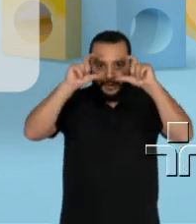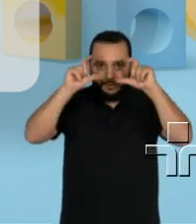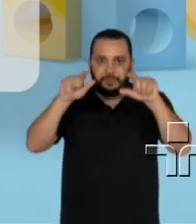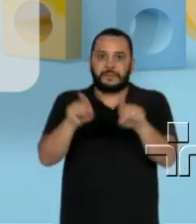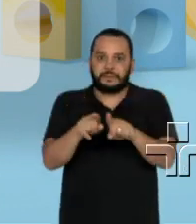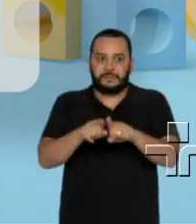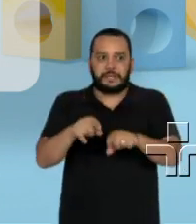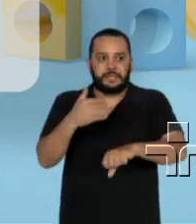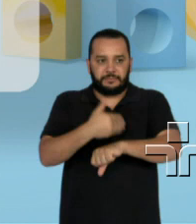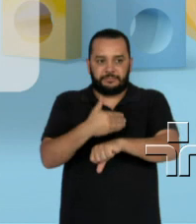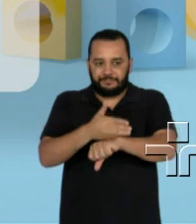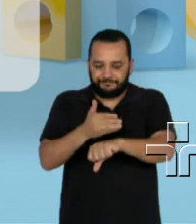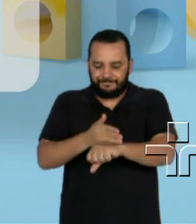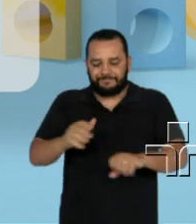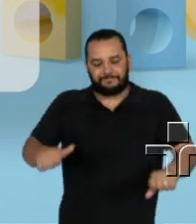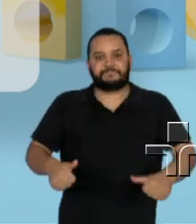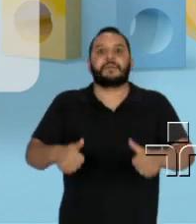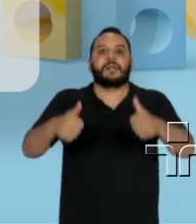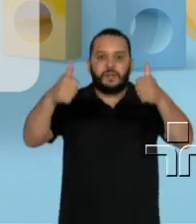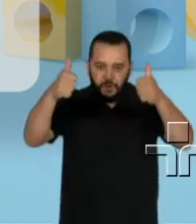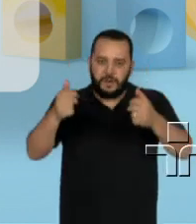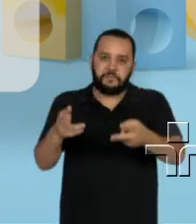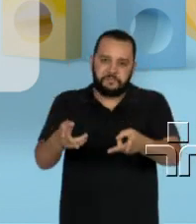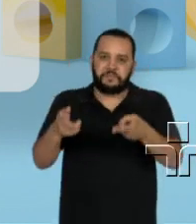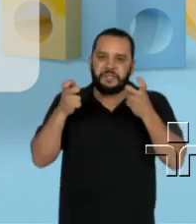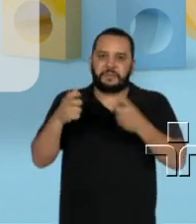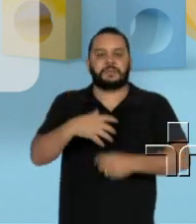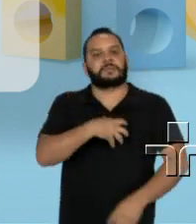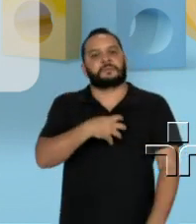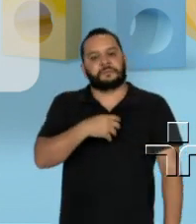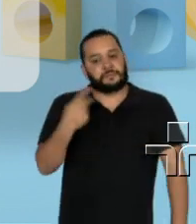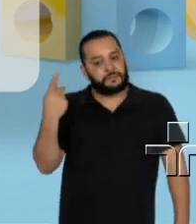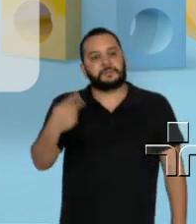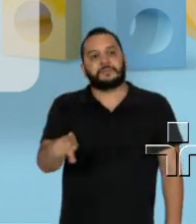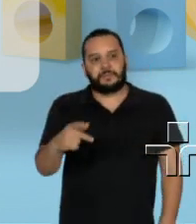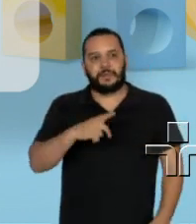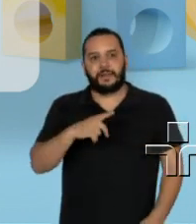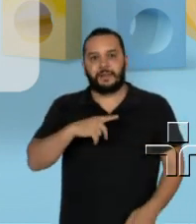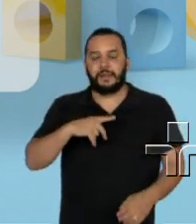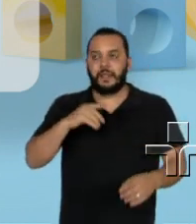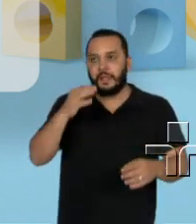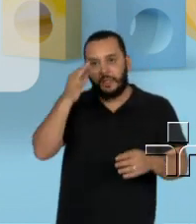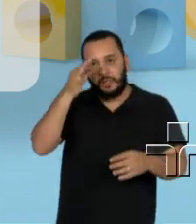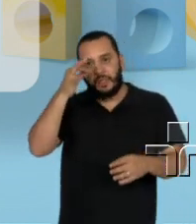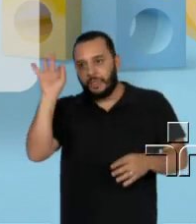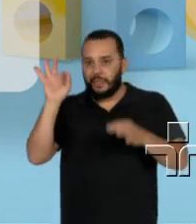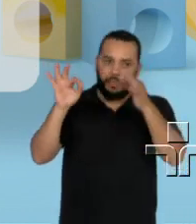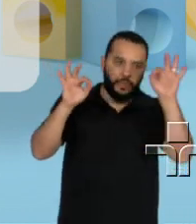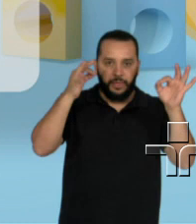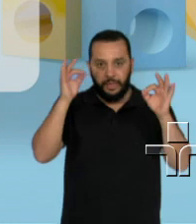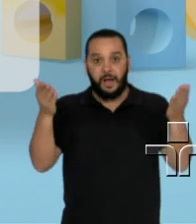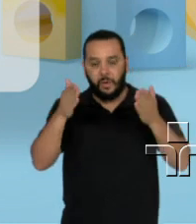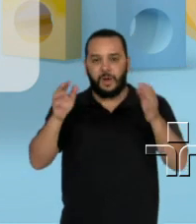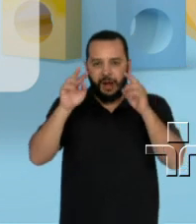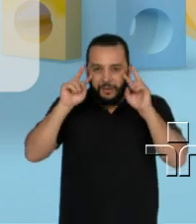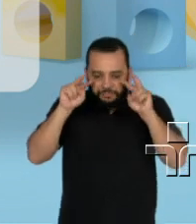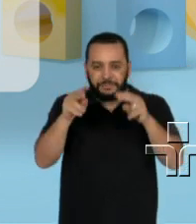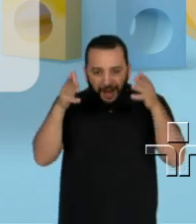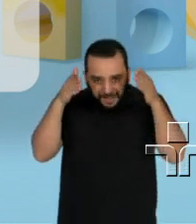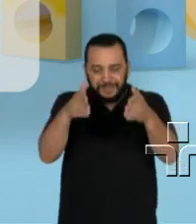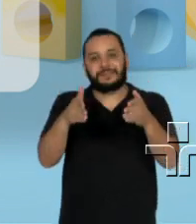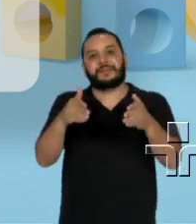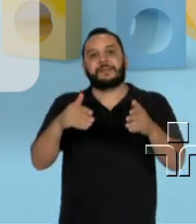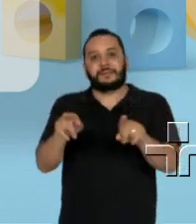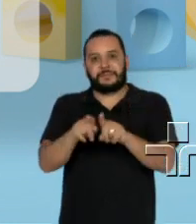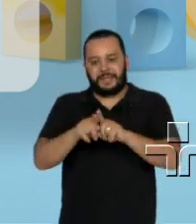disciplina percebi muita melhora em seus comportamentos de desatenção ansiedade além de ajudar com os